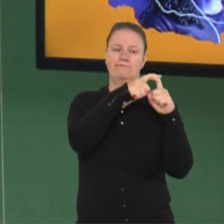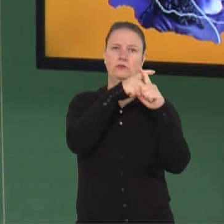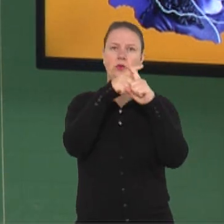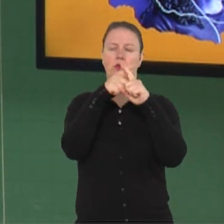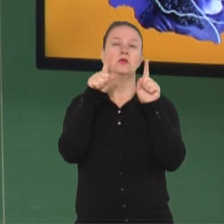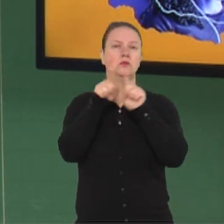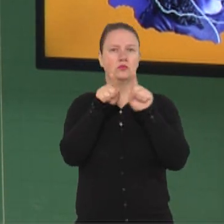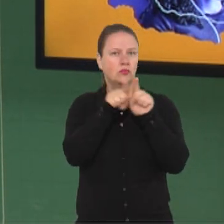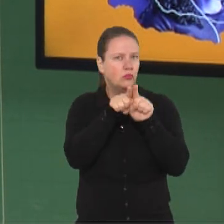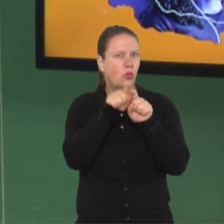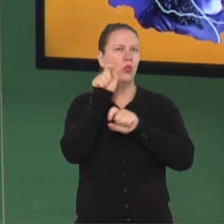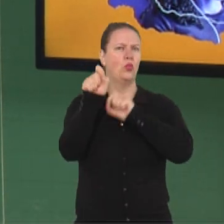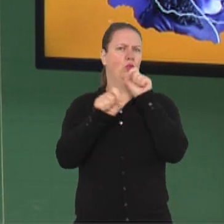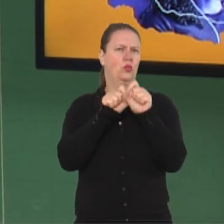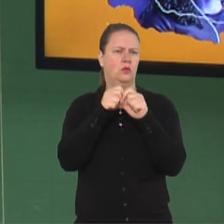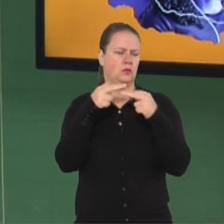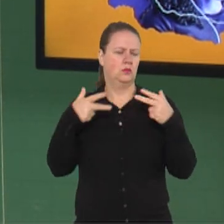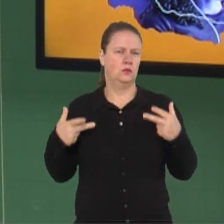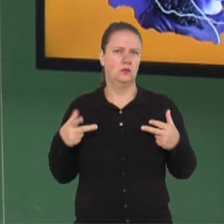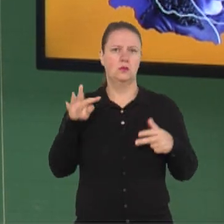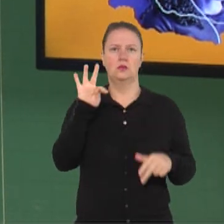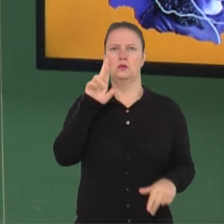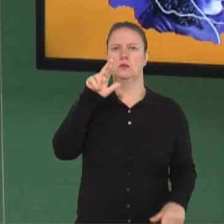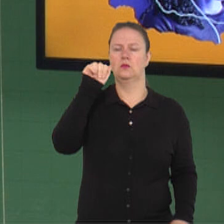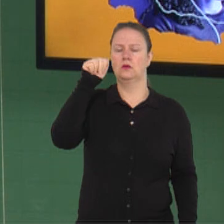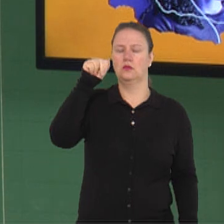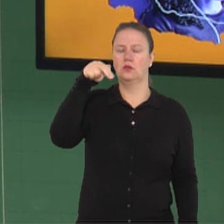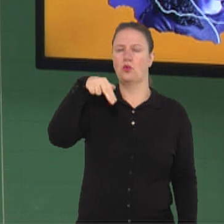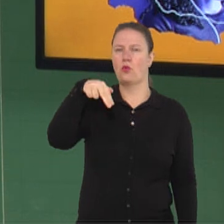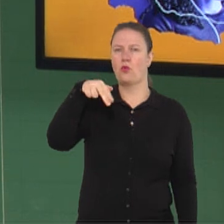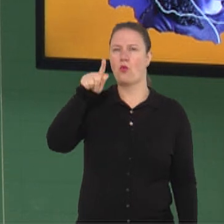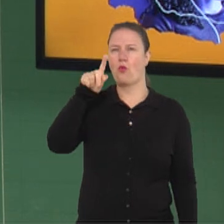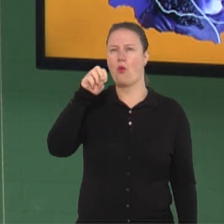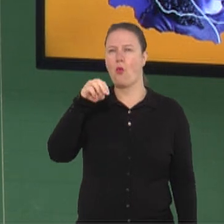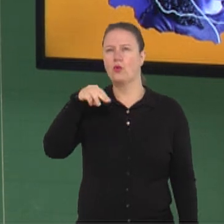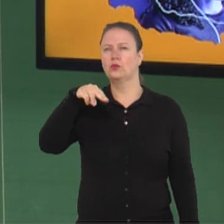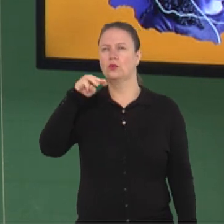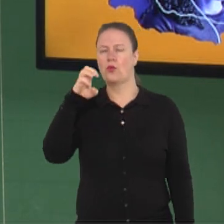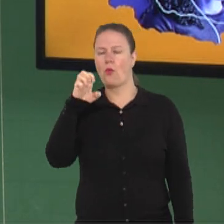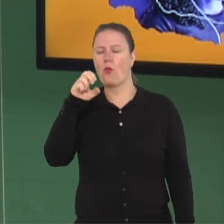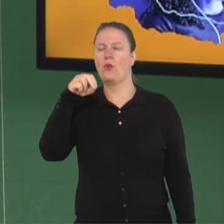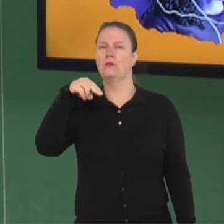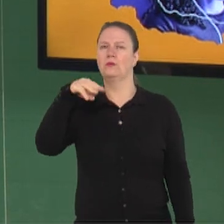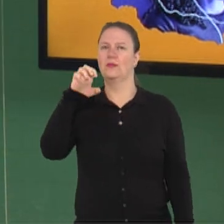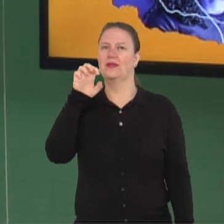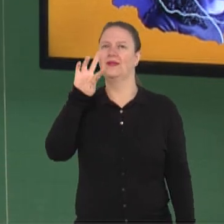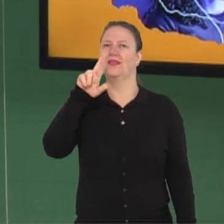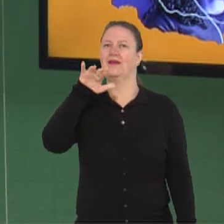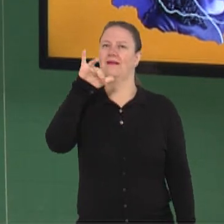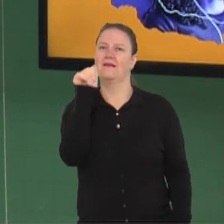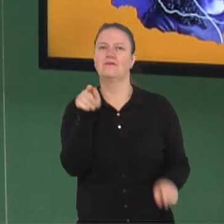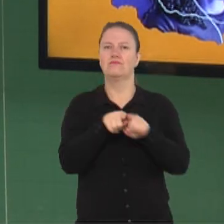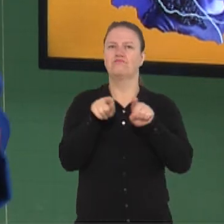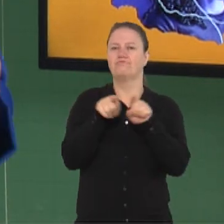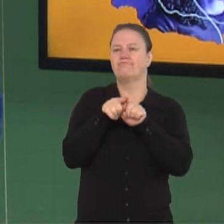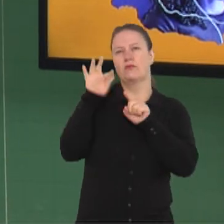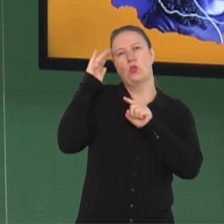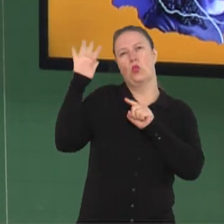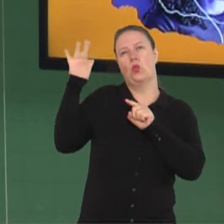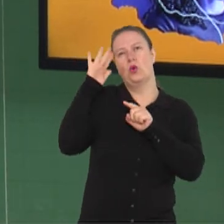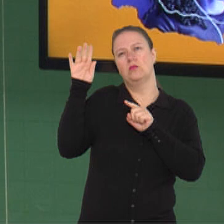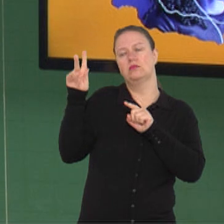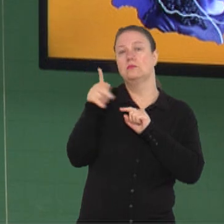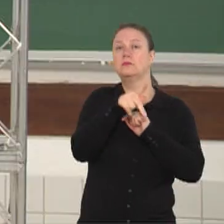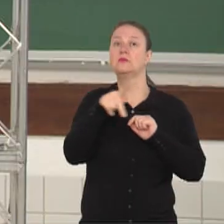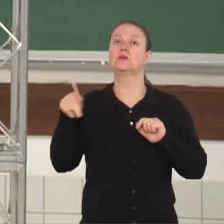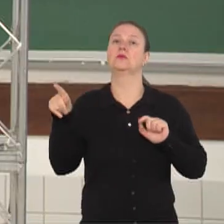trigonometria, um pouquinho nas aulas anteriores, de introdução à trigonometria, do teorema de Pitágoras. E